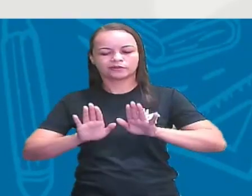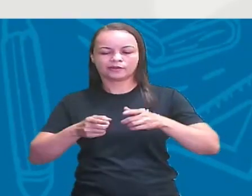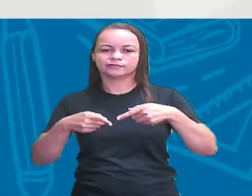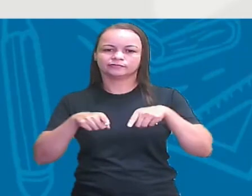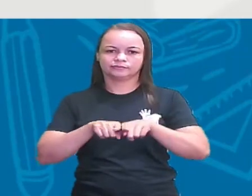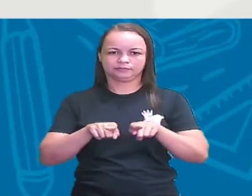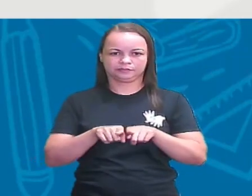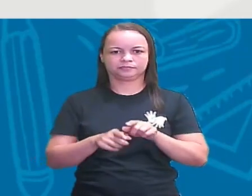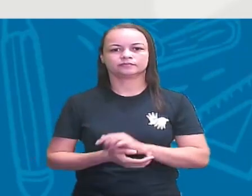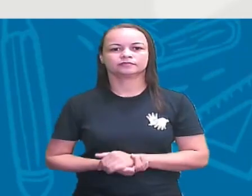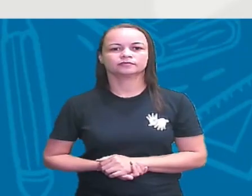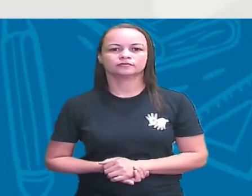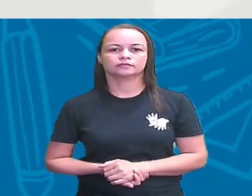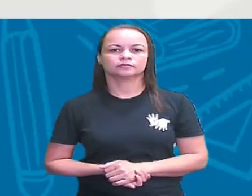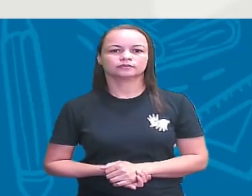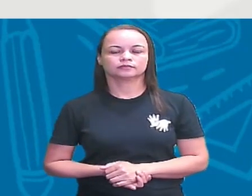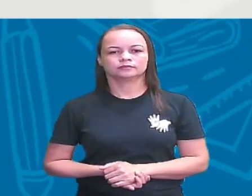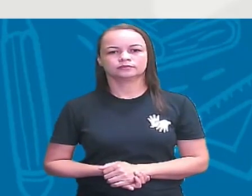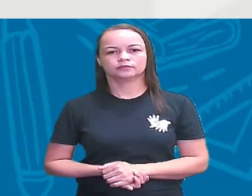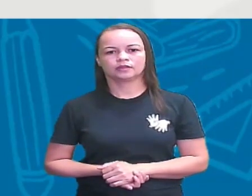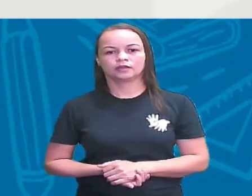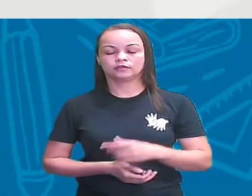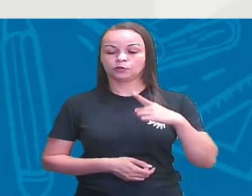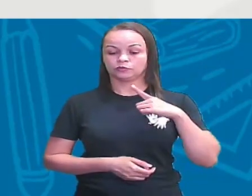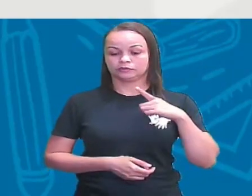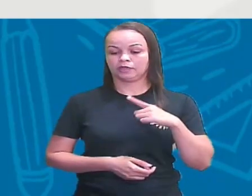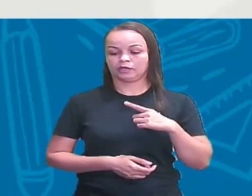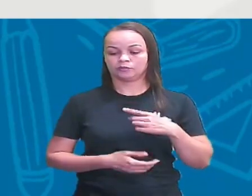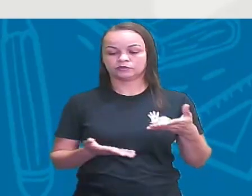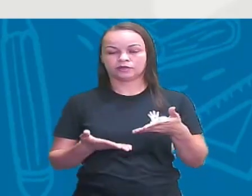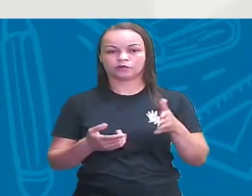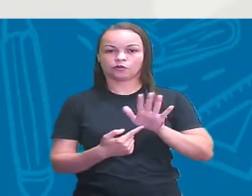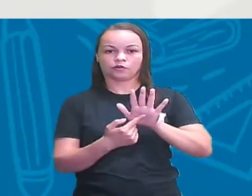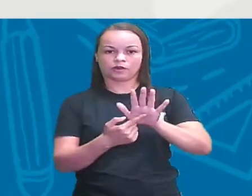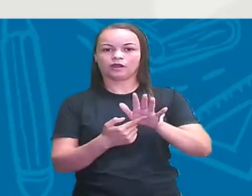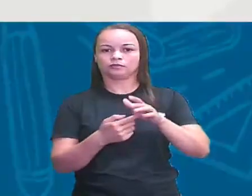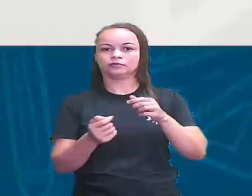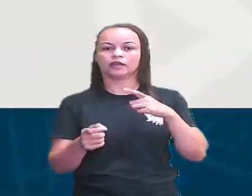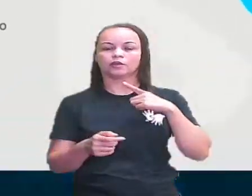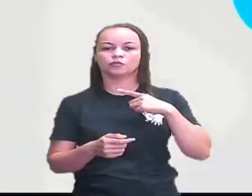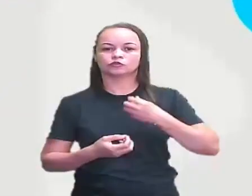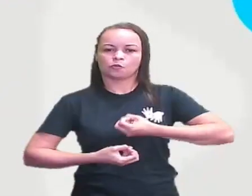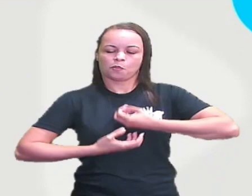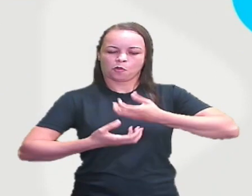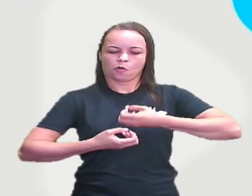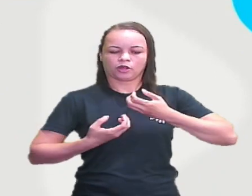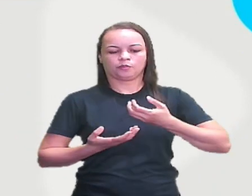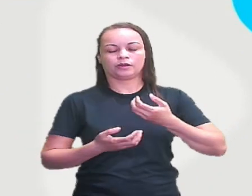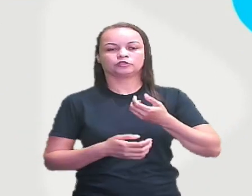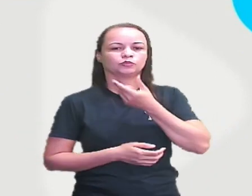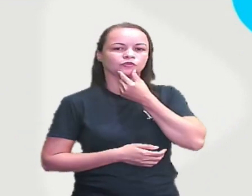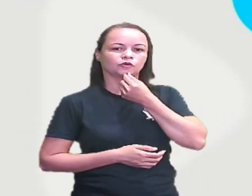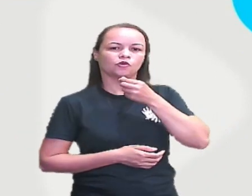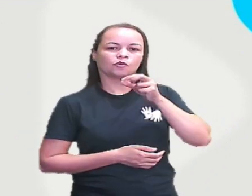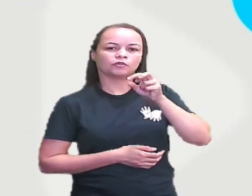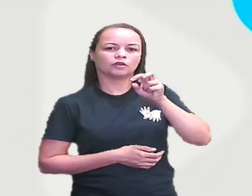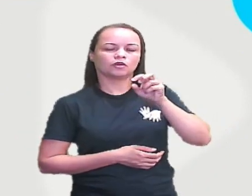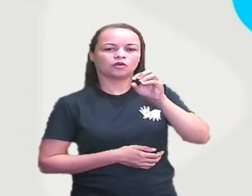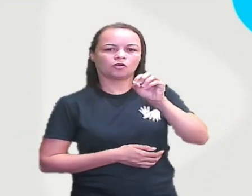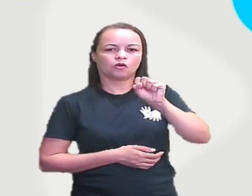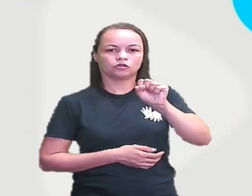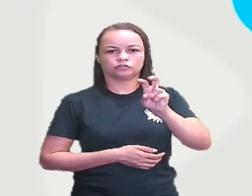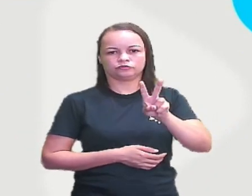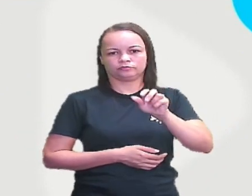ok? Então nós temos aqui, olha, um poema do Oswald de Andrade. Oswald de Andrade, que é um poeta